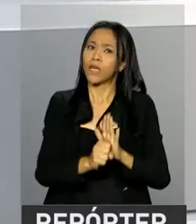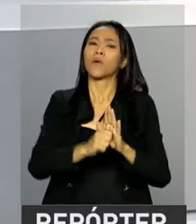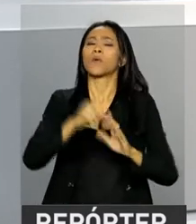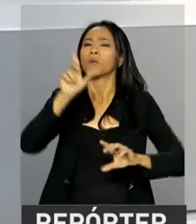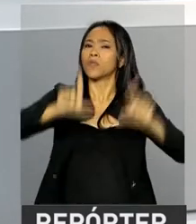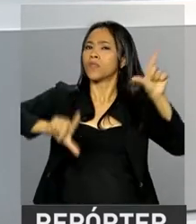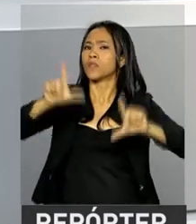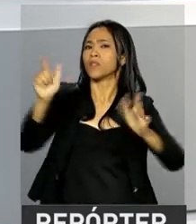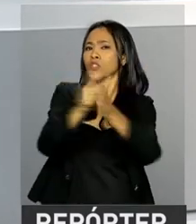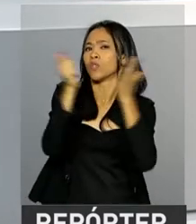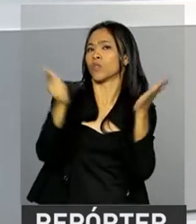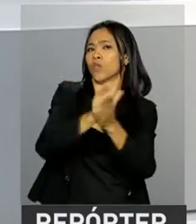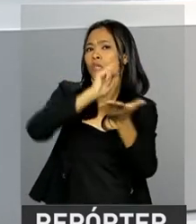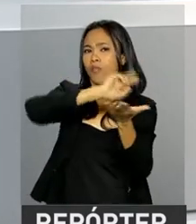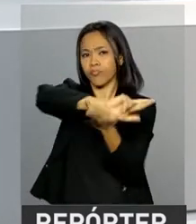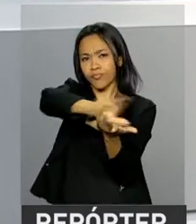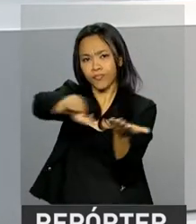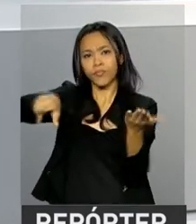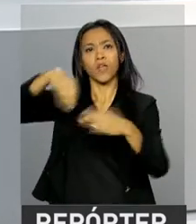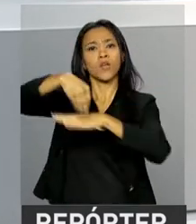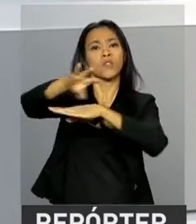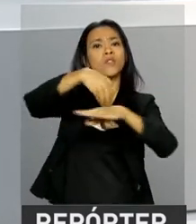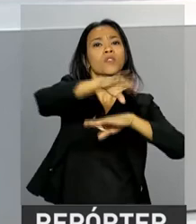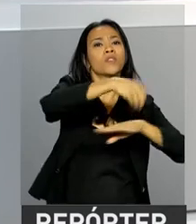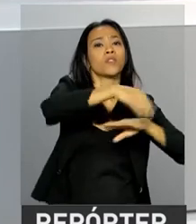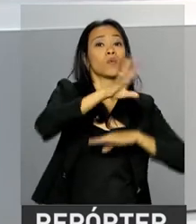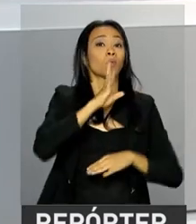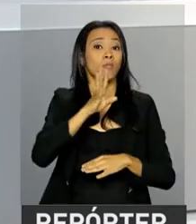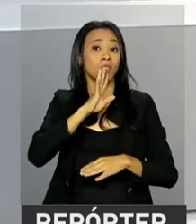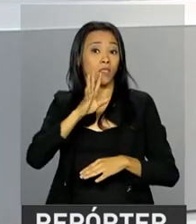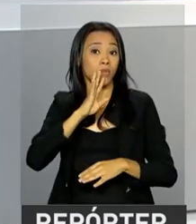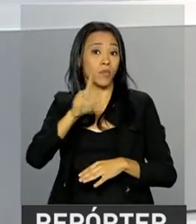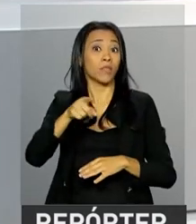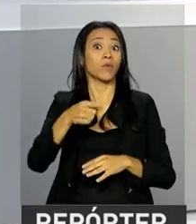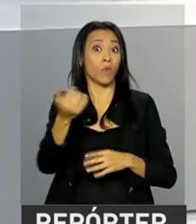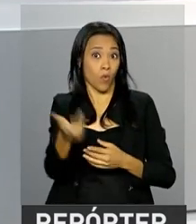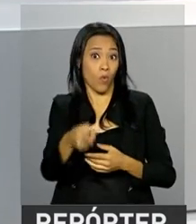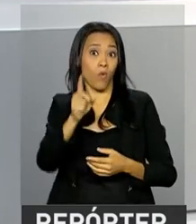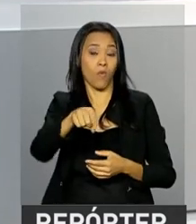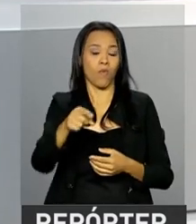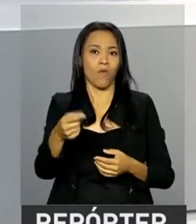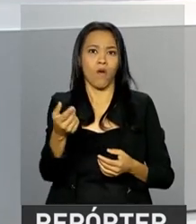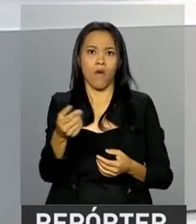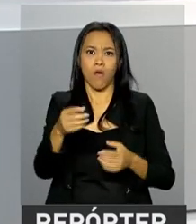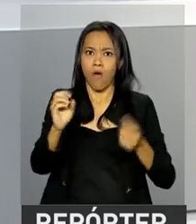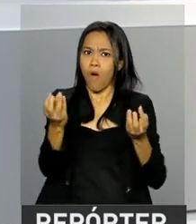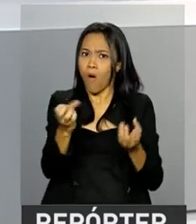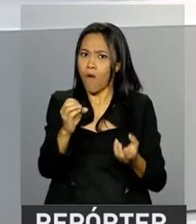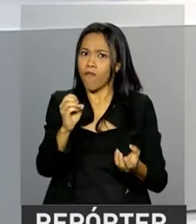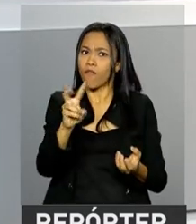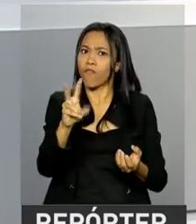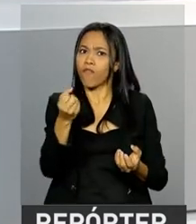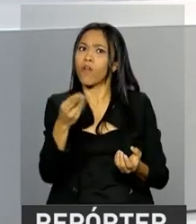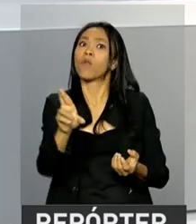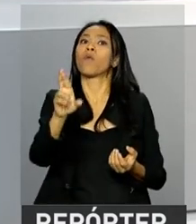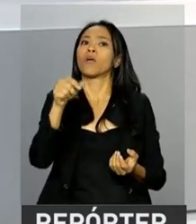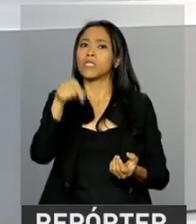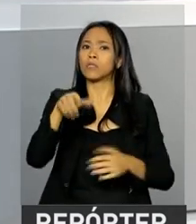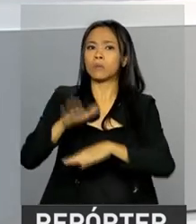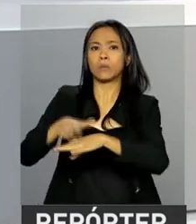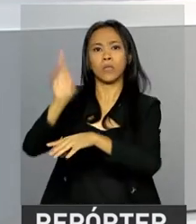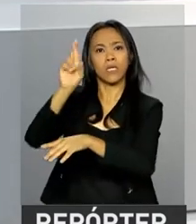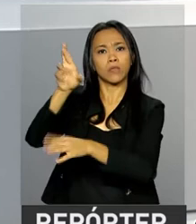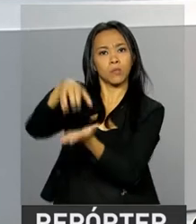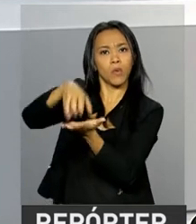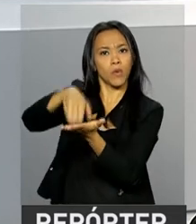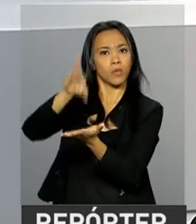nacional vem contribuindo para compartilhar conhecimento com a publicação de obras de valor inestimável. Vale lembrar que o órgão foi responsável pela